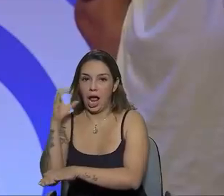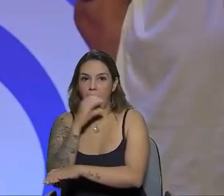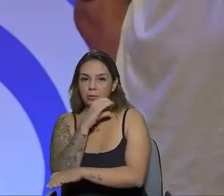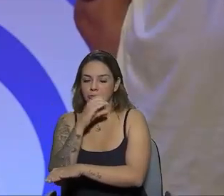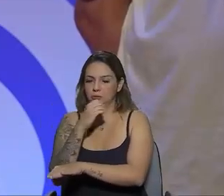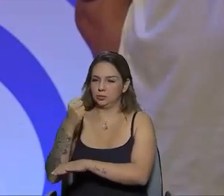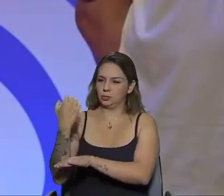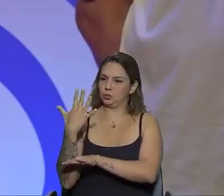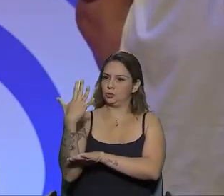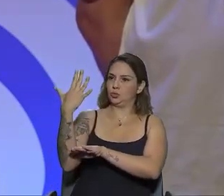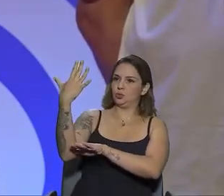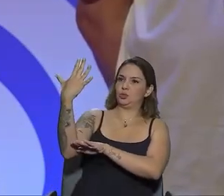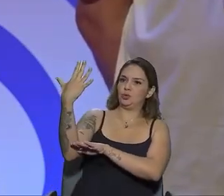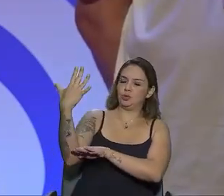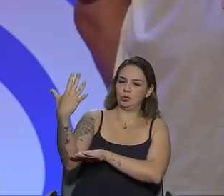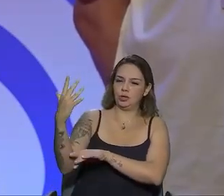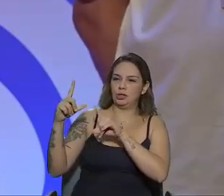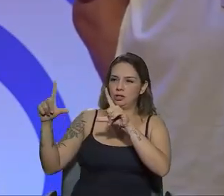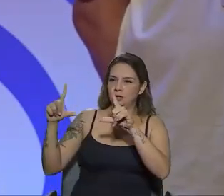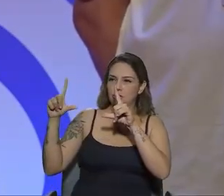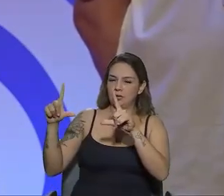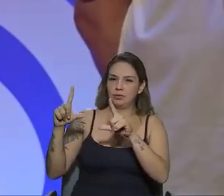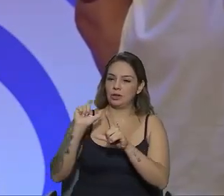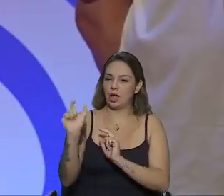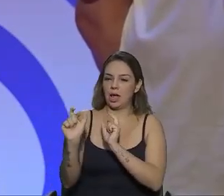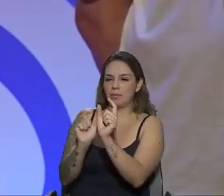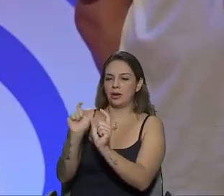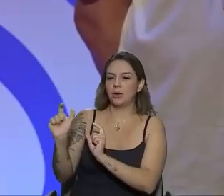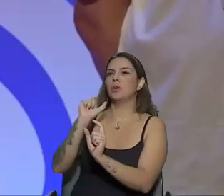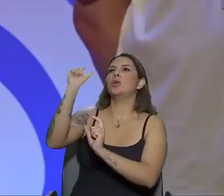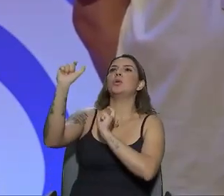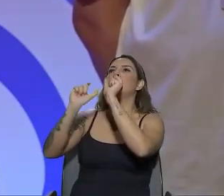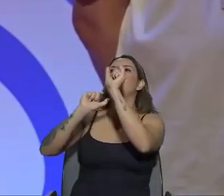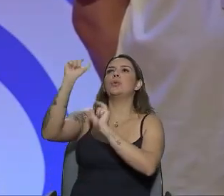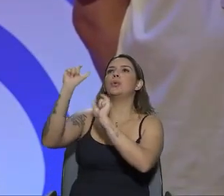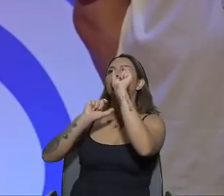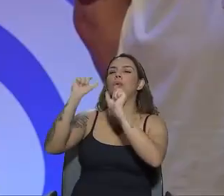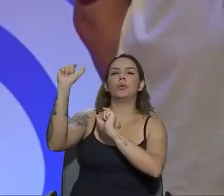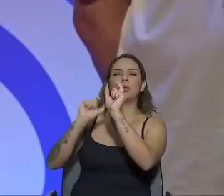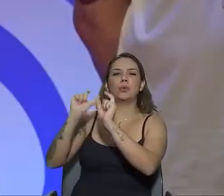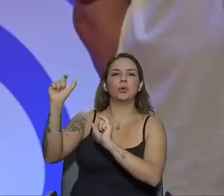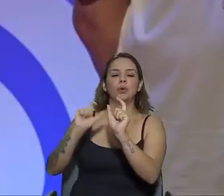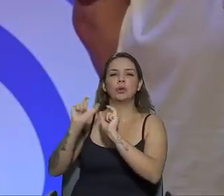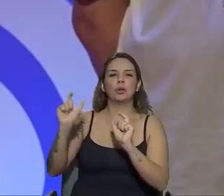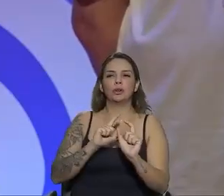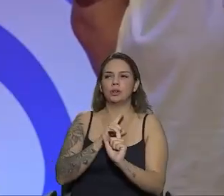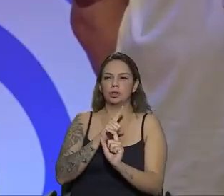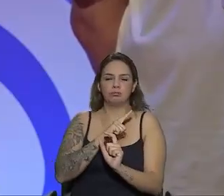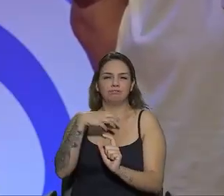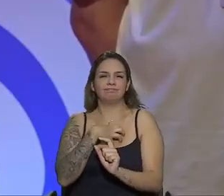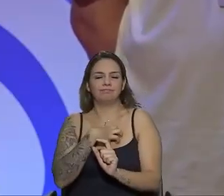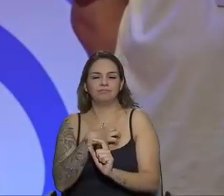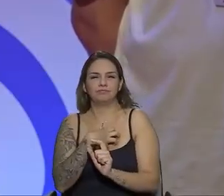que reluzia à luz dos monitores, onde as palavras voavam bytes, desprovidas de